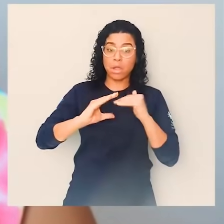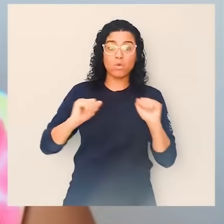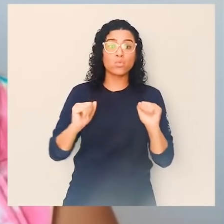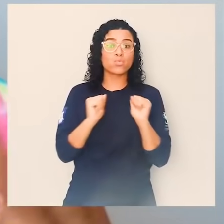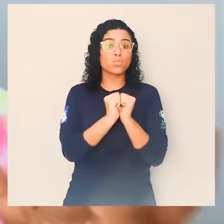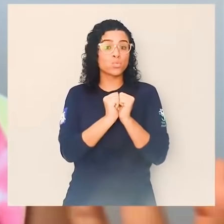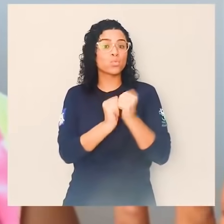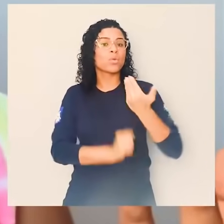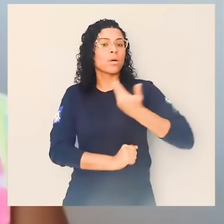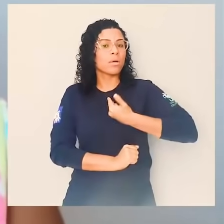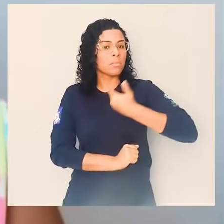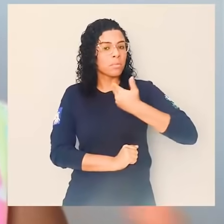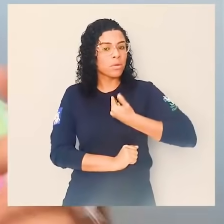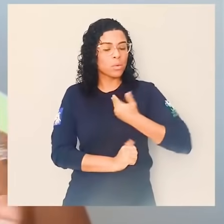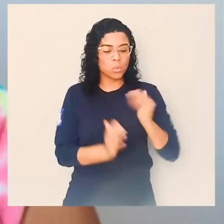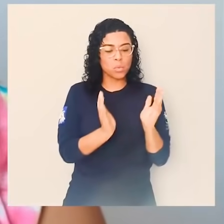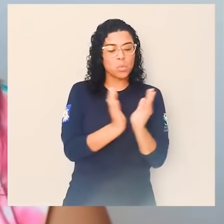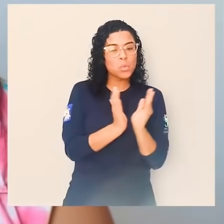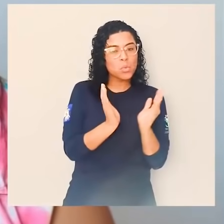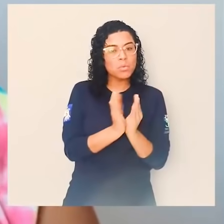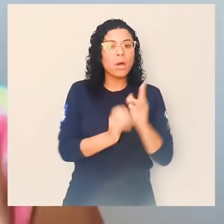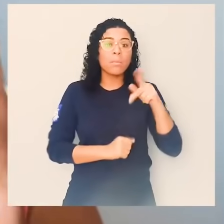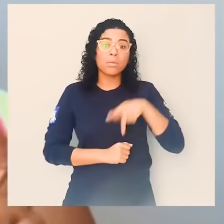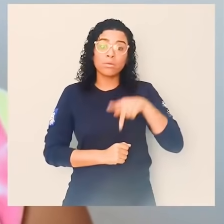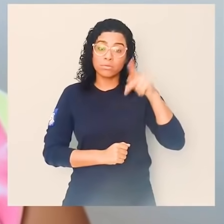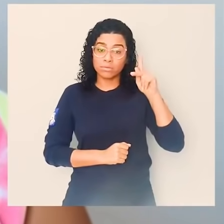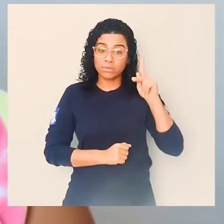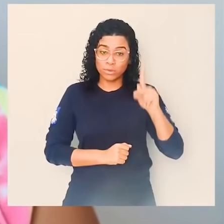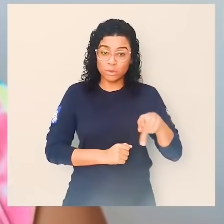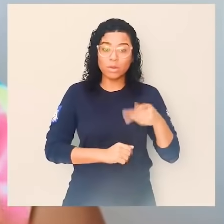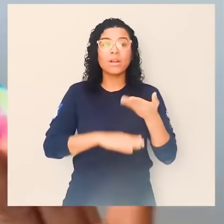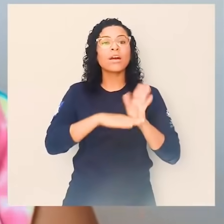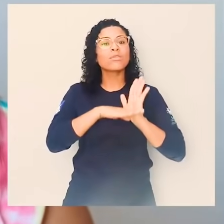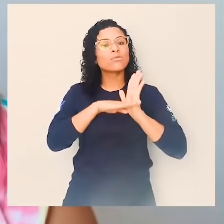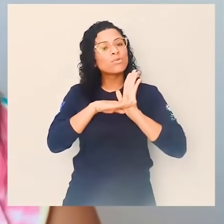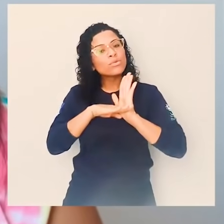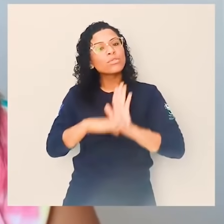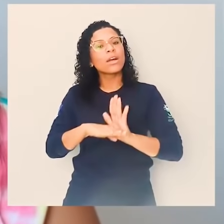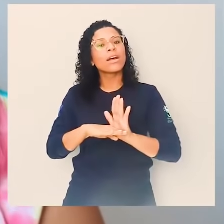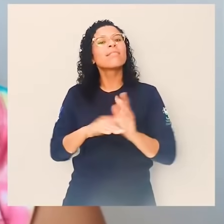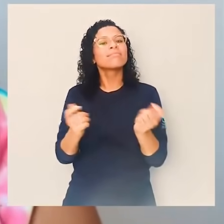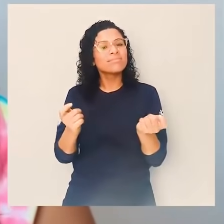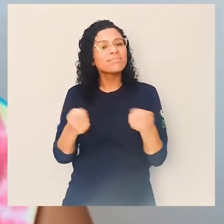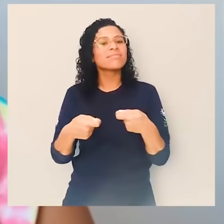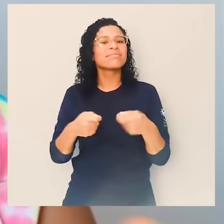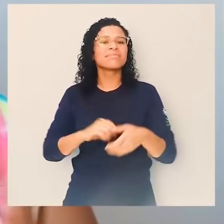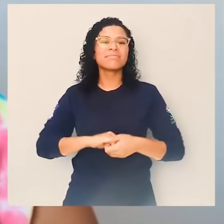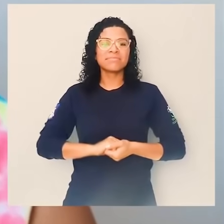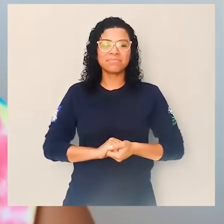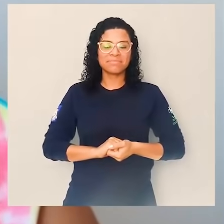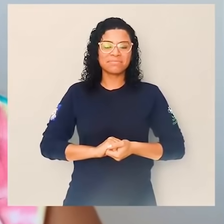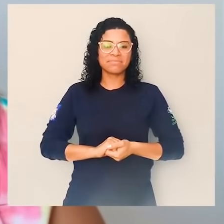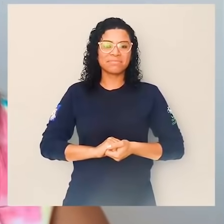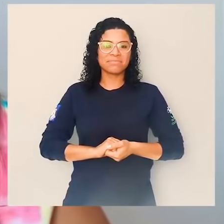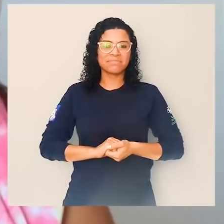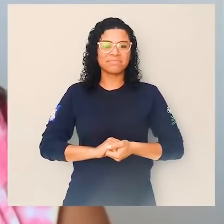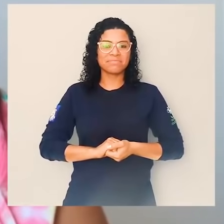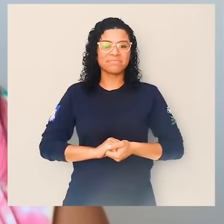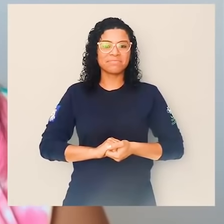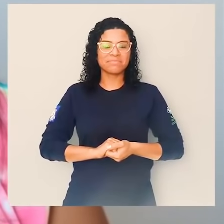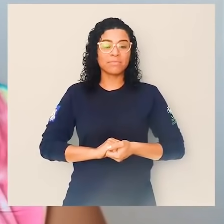um e-mail junto com os amigos da sua turma. A sua professora e o seu professor podem ajudar nessa